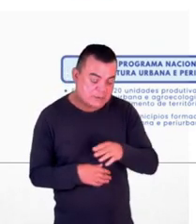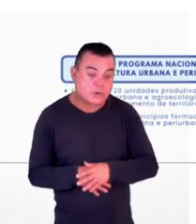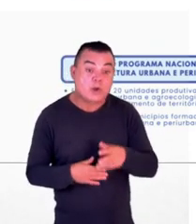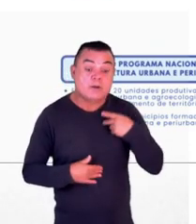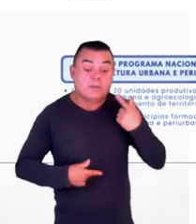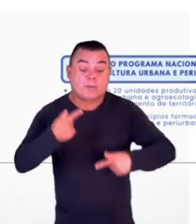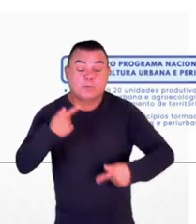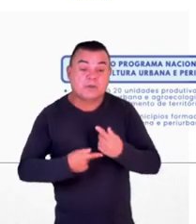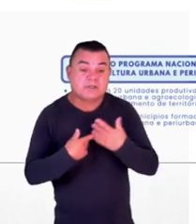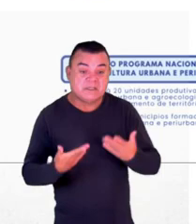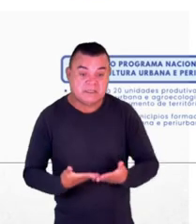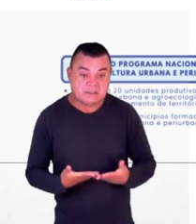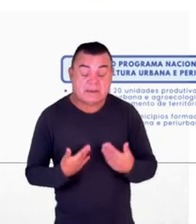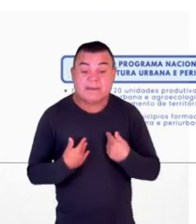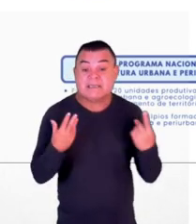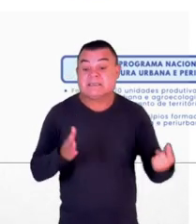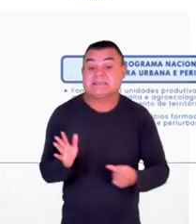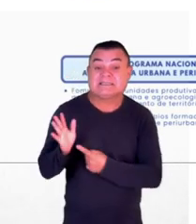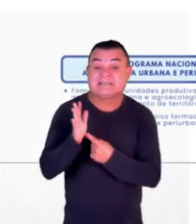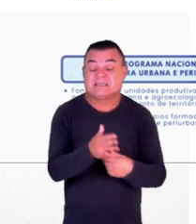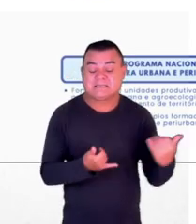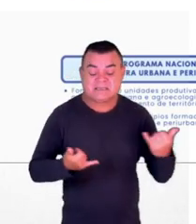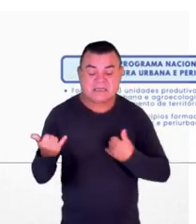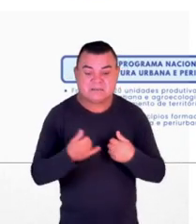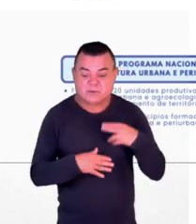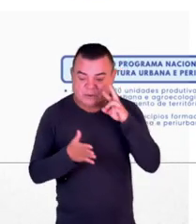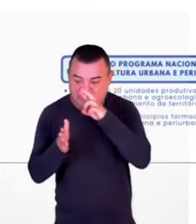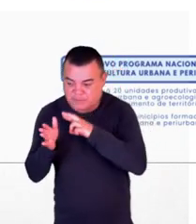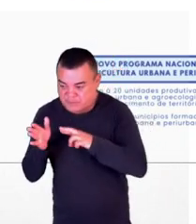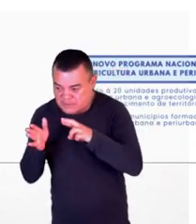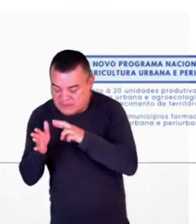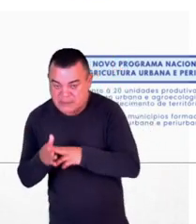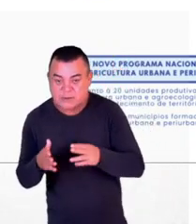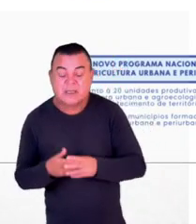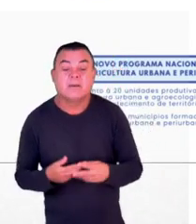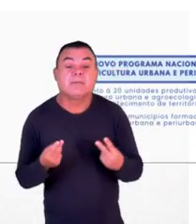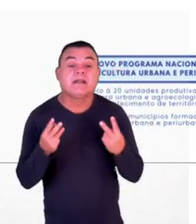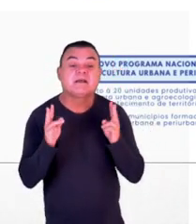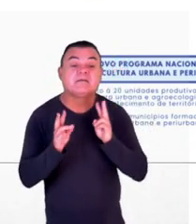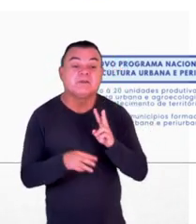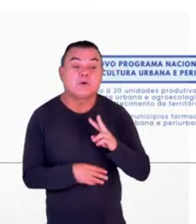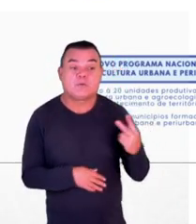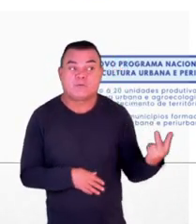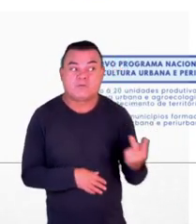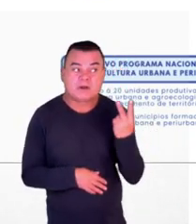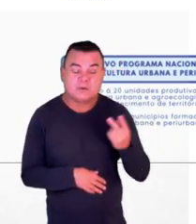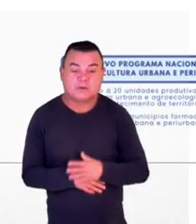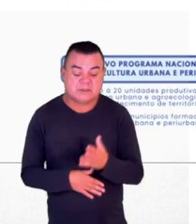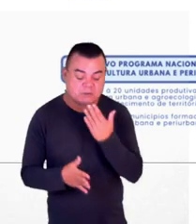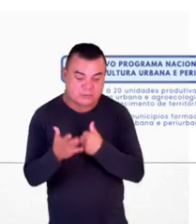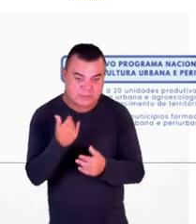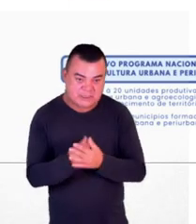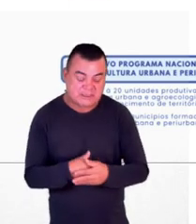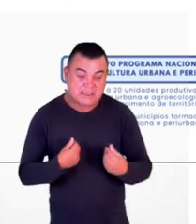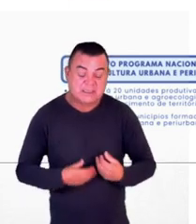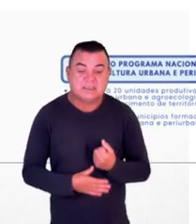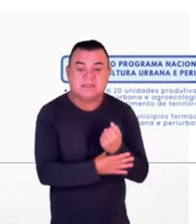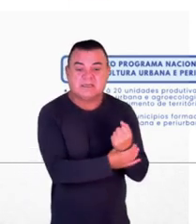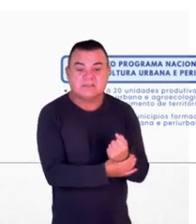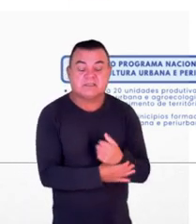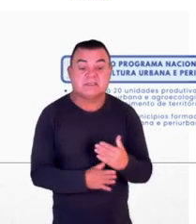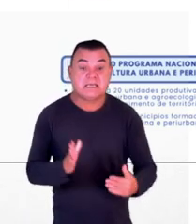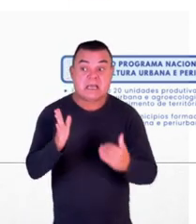consiga trazer dados e monitoramentos para um Observatório de preços de alimentos para garantir Justamente que a alta de preços